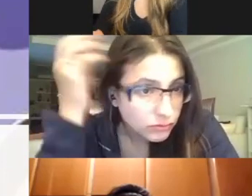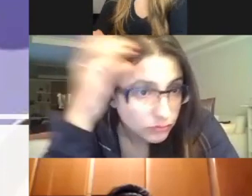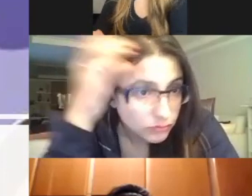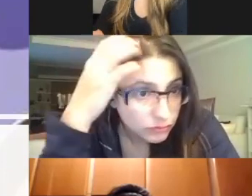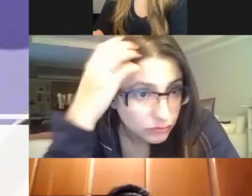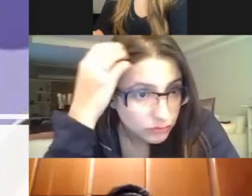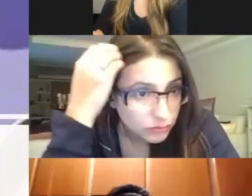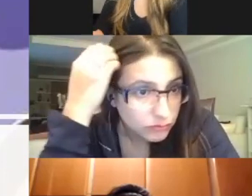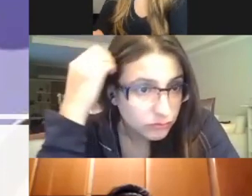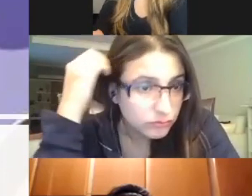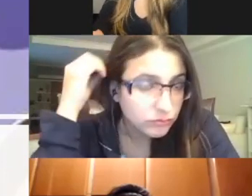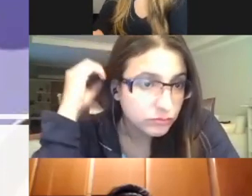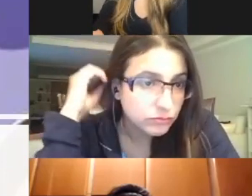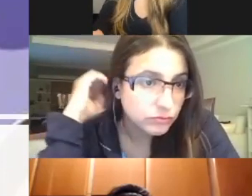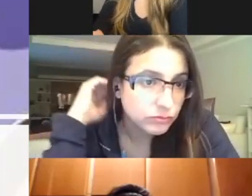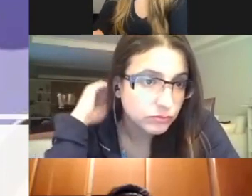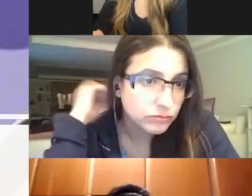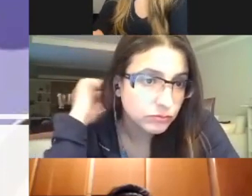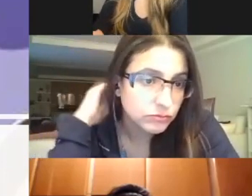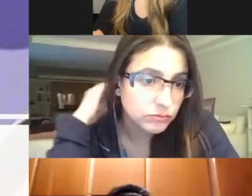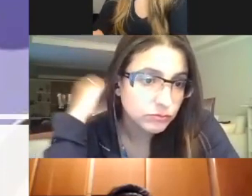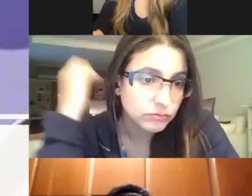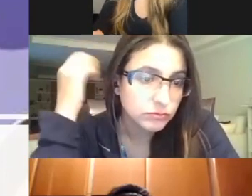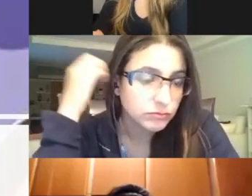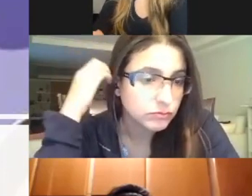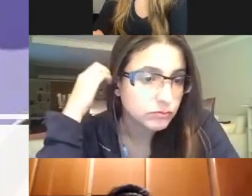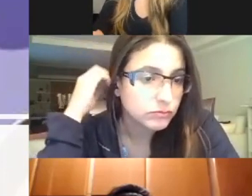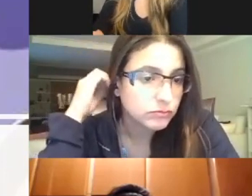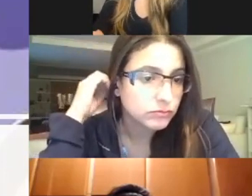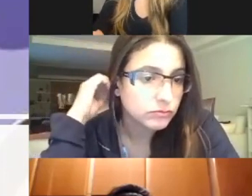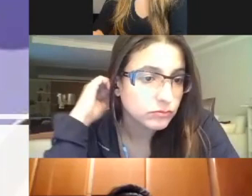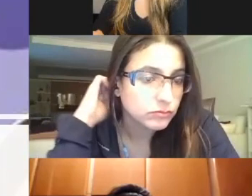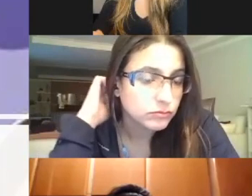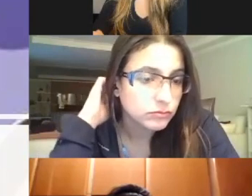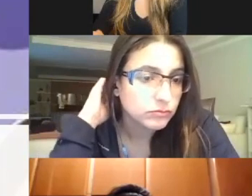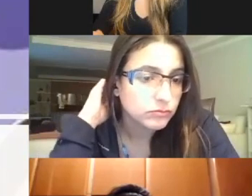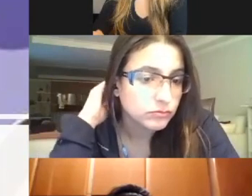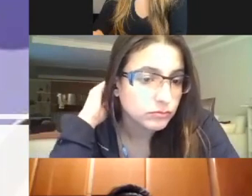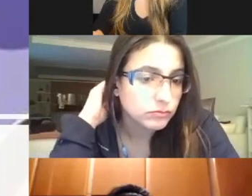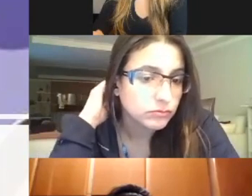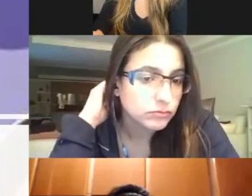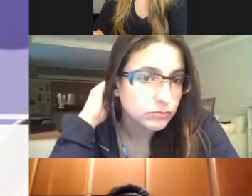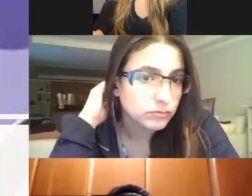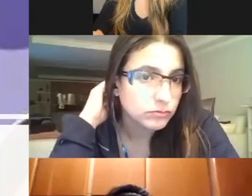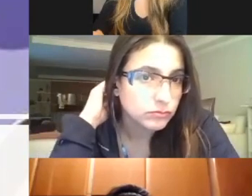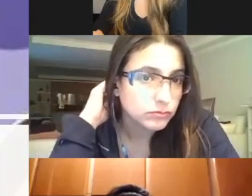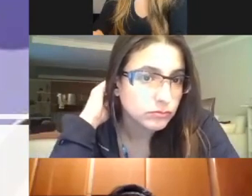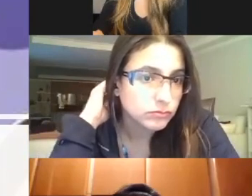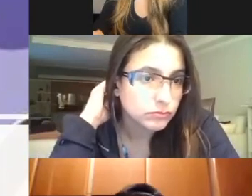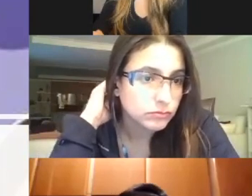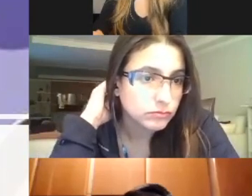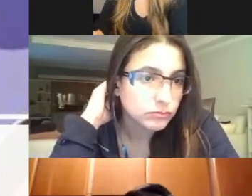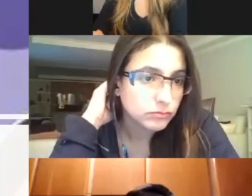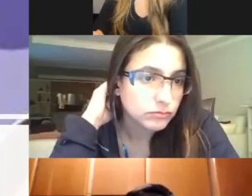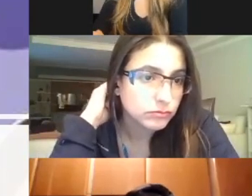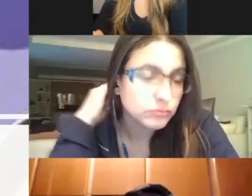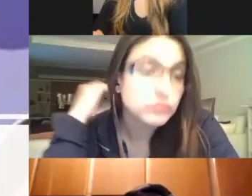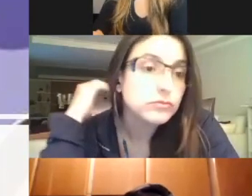como eu posso dizer, aceita ticket refeição. Então, de repente, a pessoa, se ela conseguir